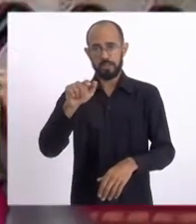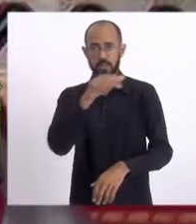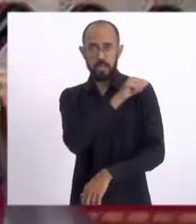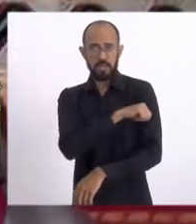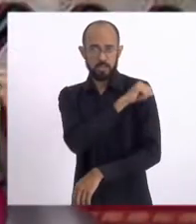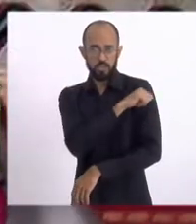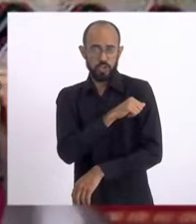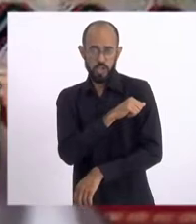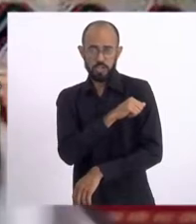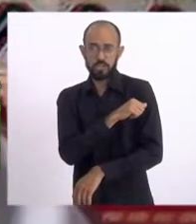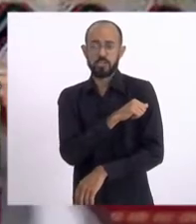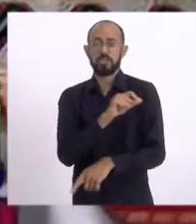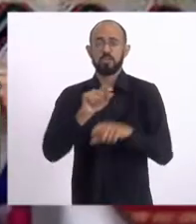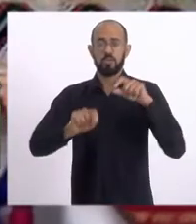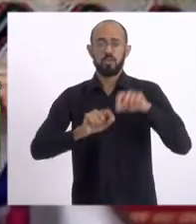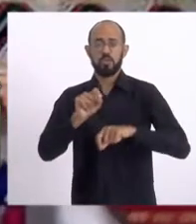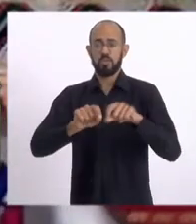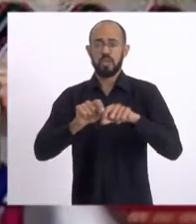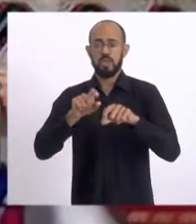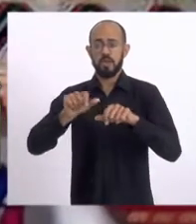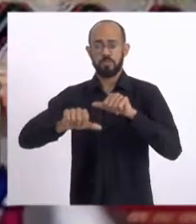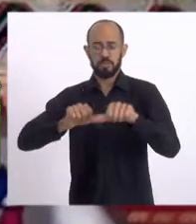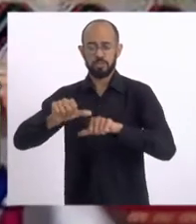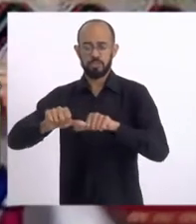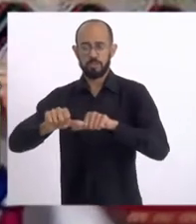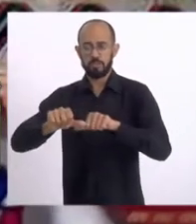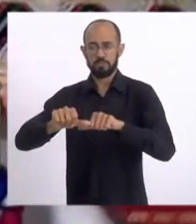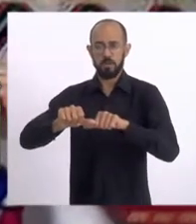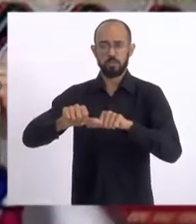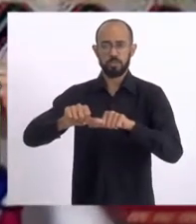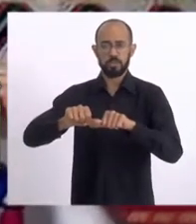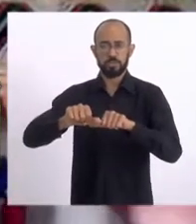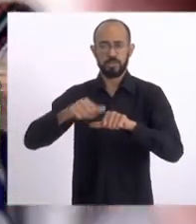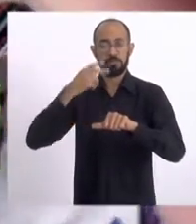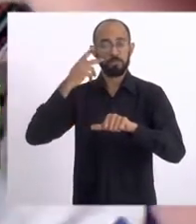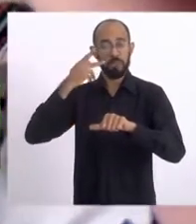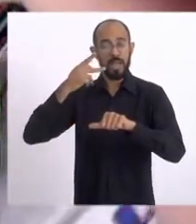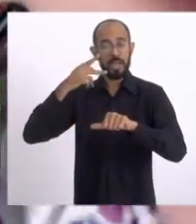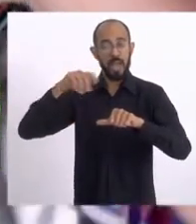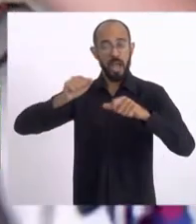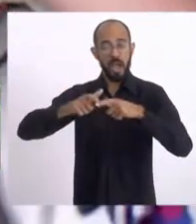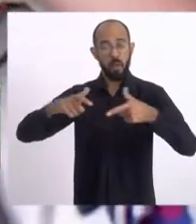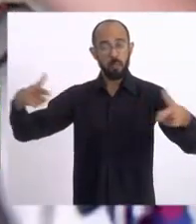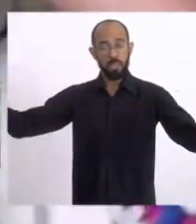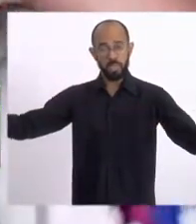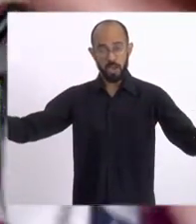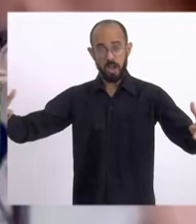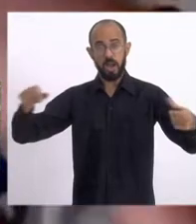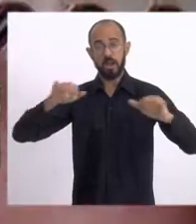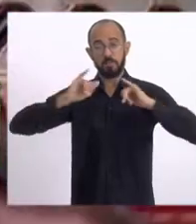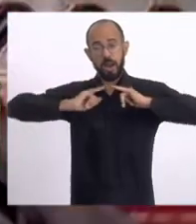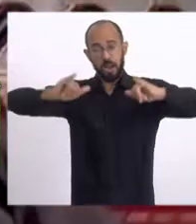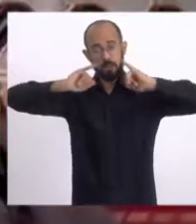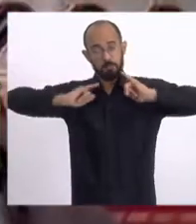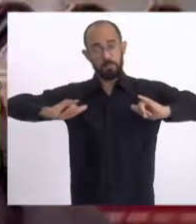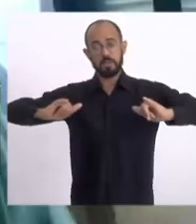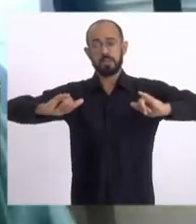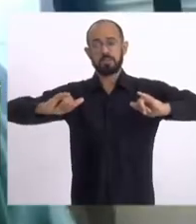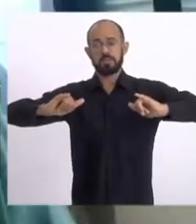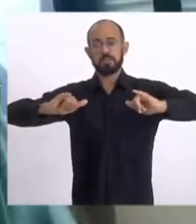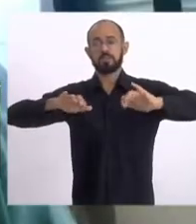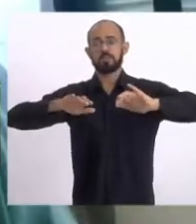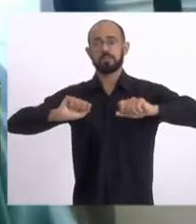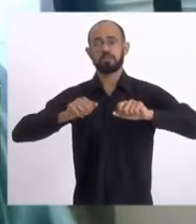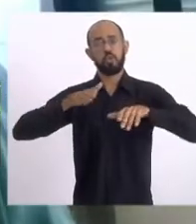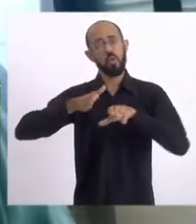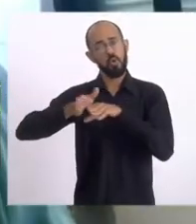O da Rejane é numa dinâmica de ampliação, né? De divulgação de campanha, Mônica, de